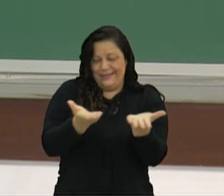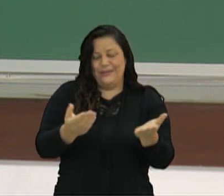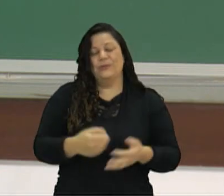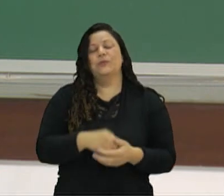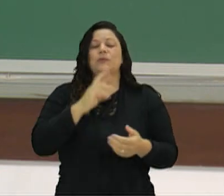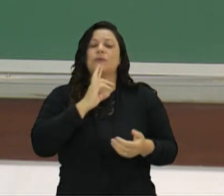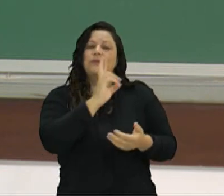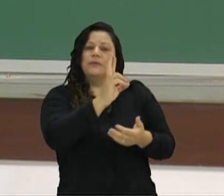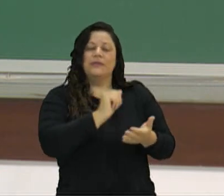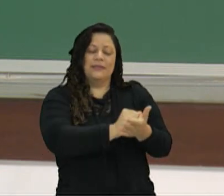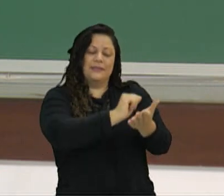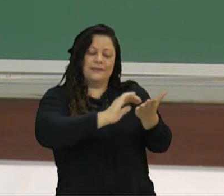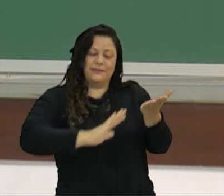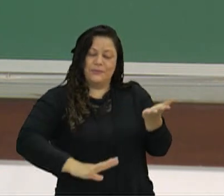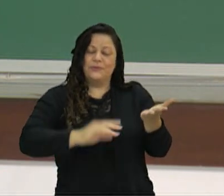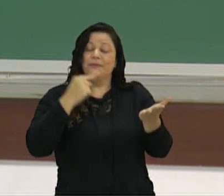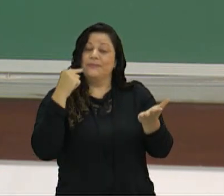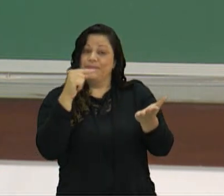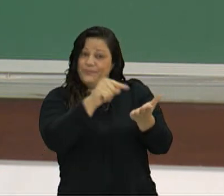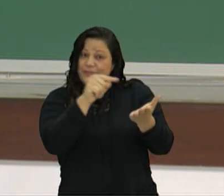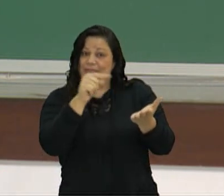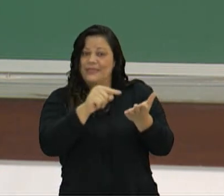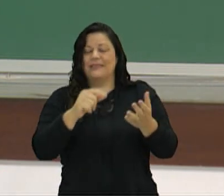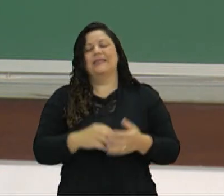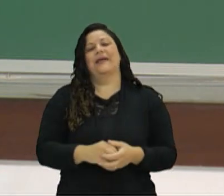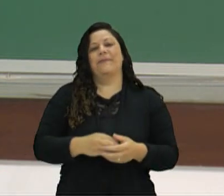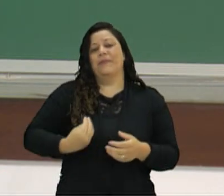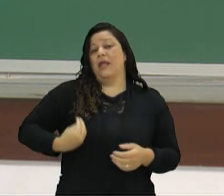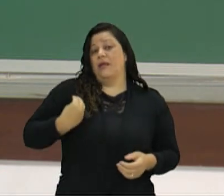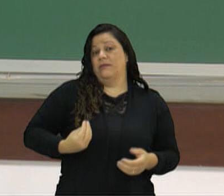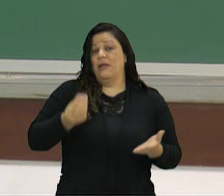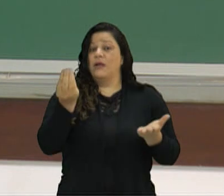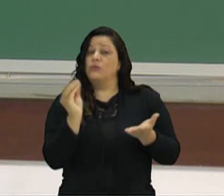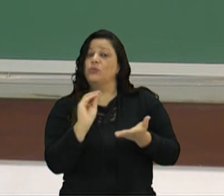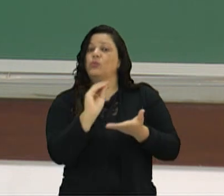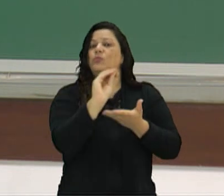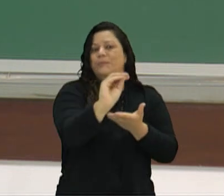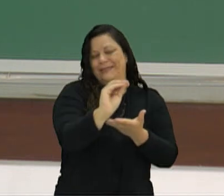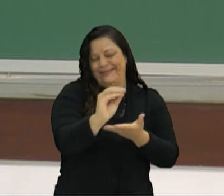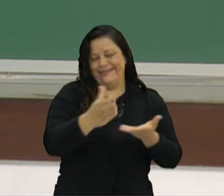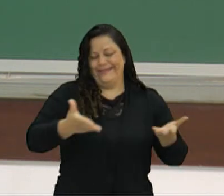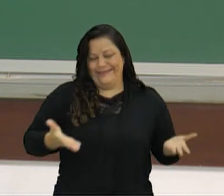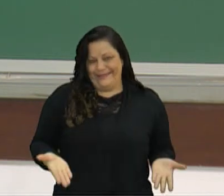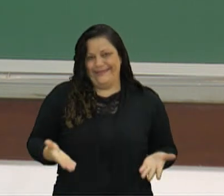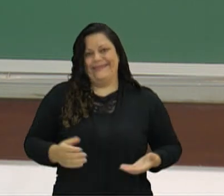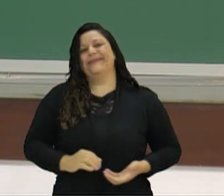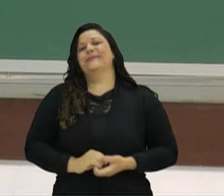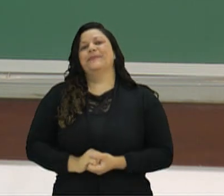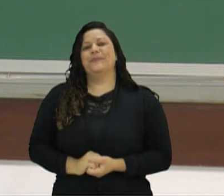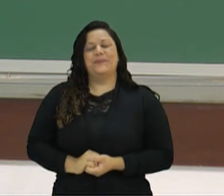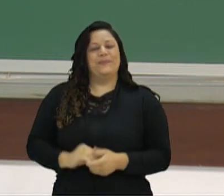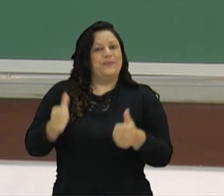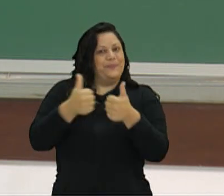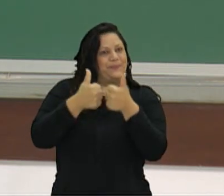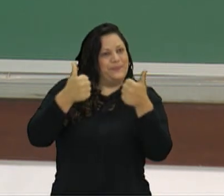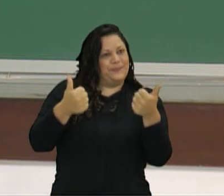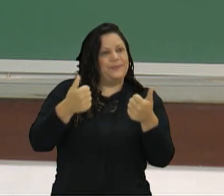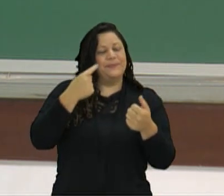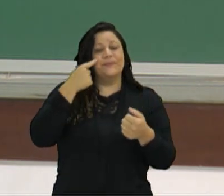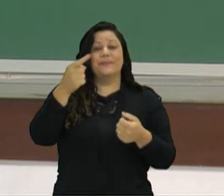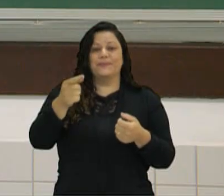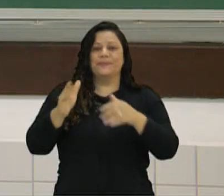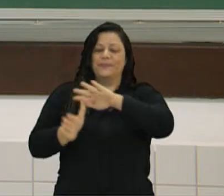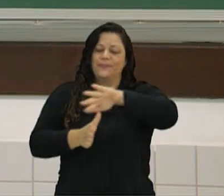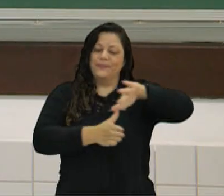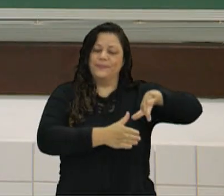Classroom, faça as atividades, porque é isso que vai registrar a sua presença na aula, certo? Então vamos